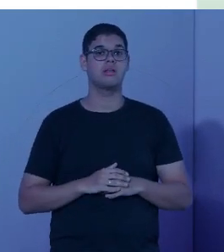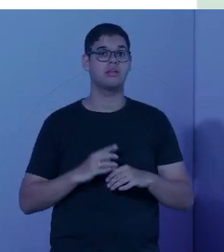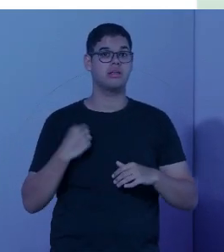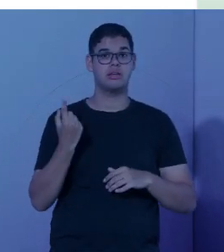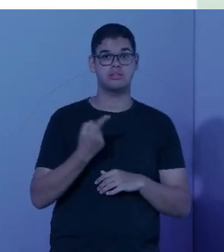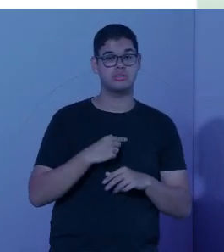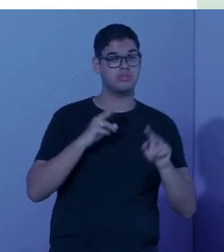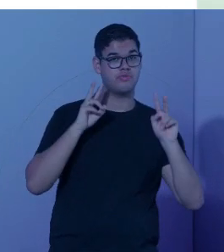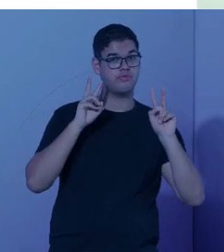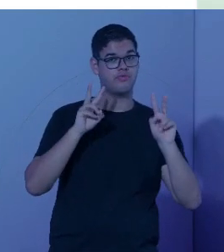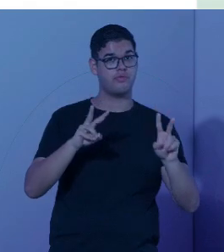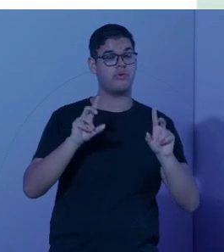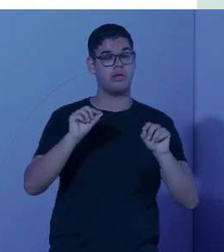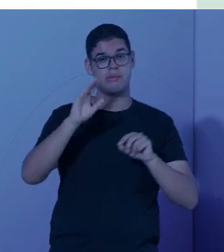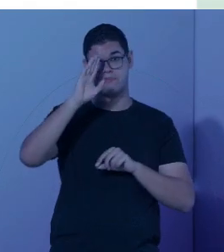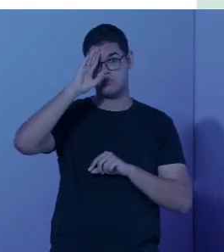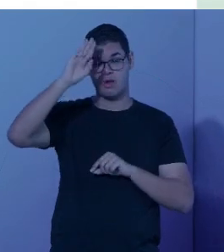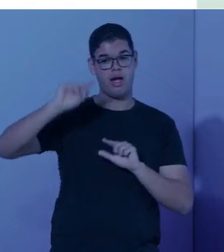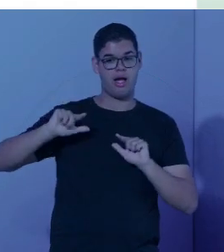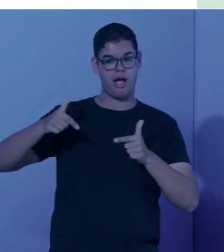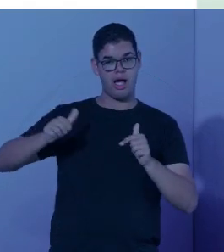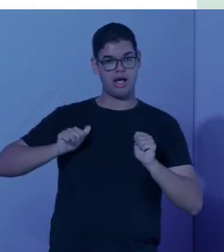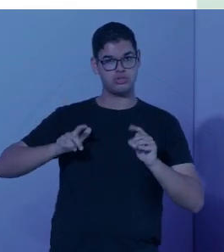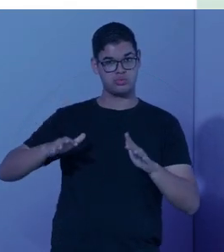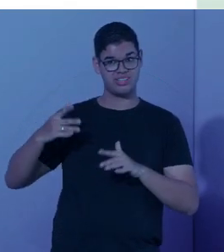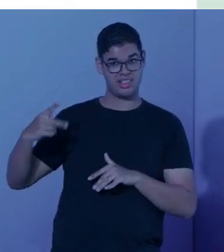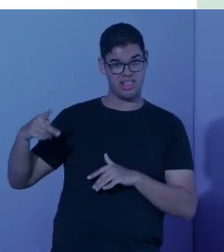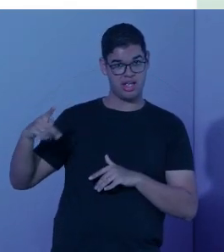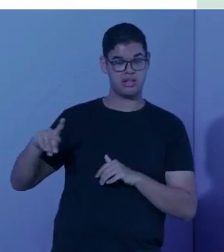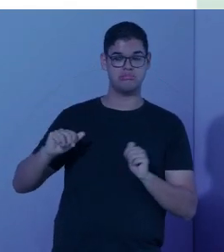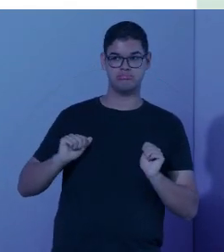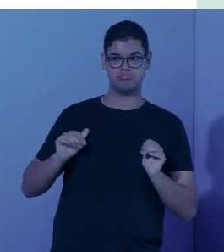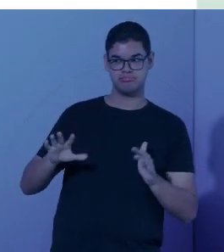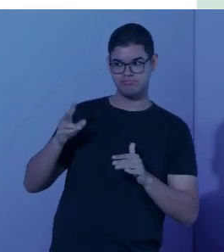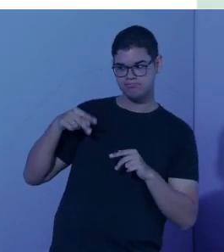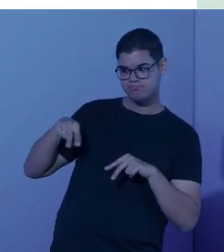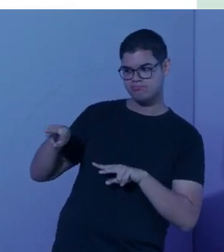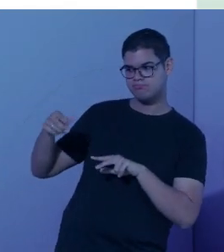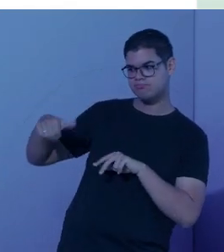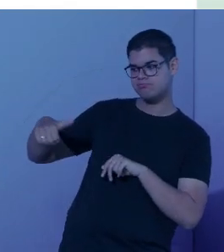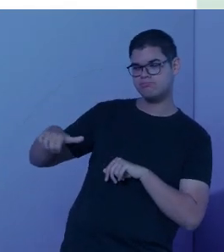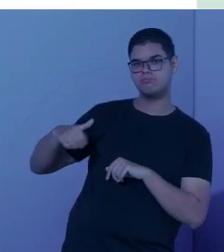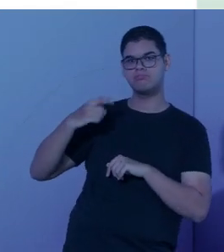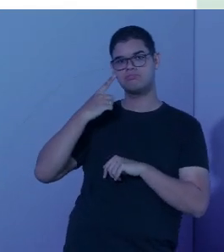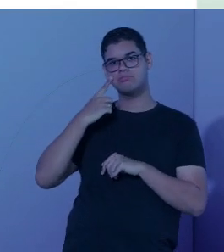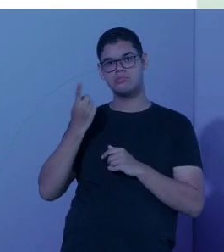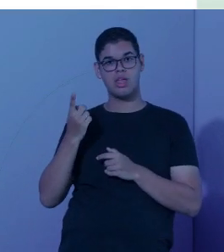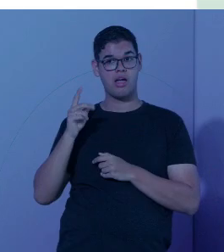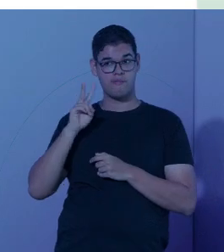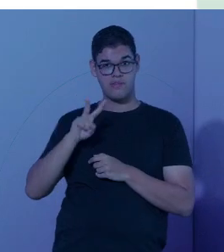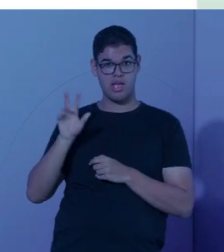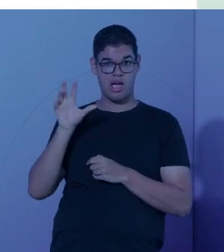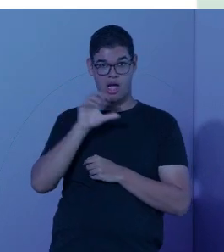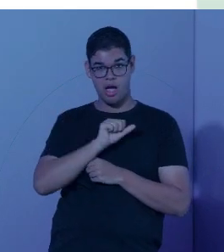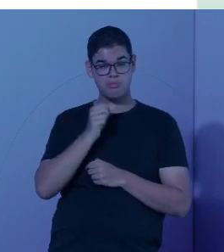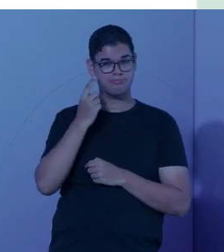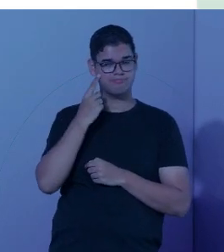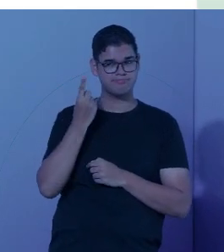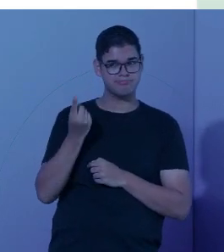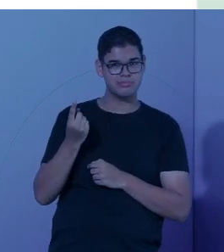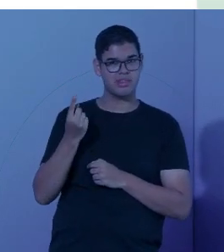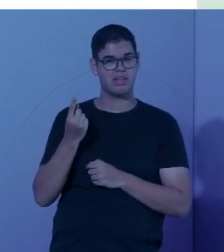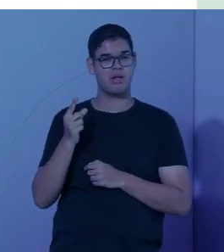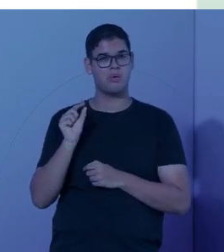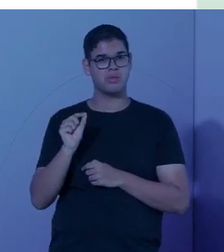as principais tendências da ISPOR, a gente vê, pelo menos, assim, olhando rapidamente, que